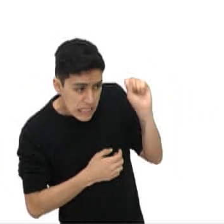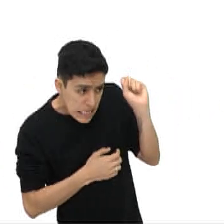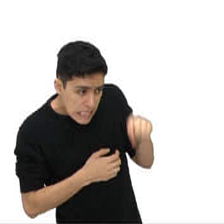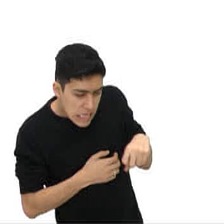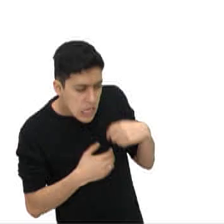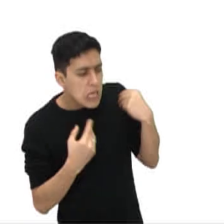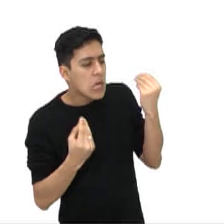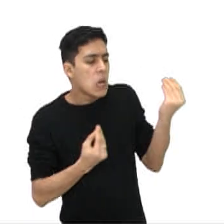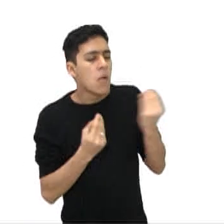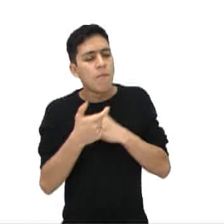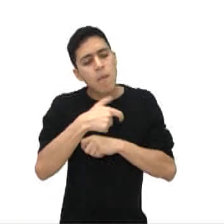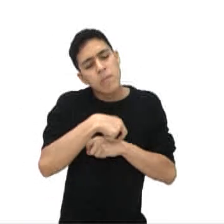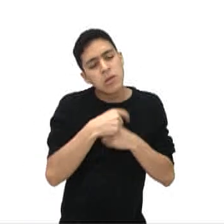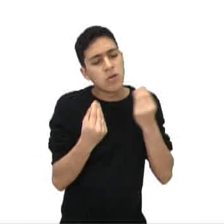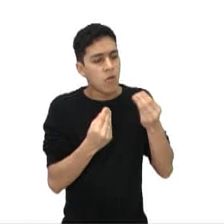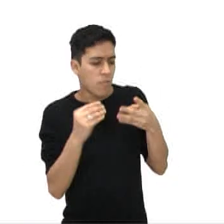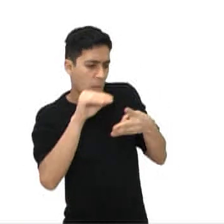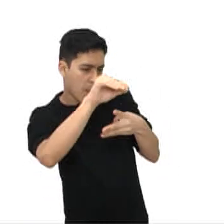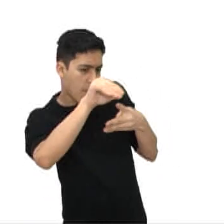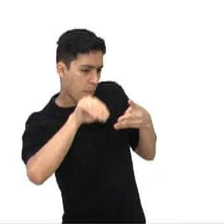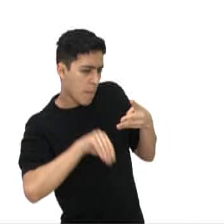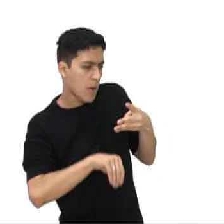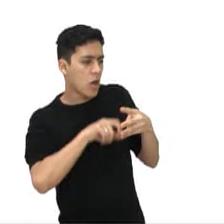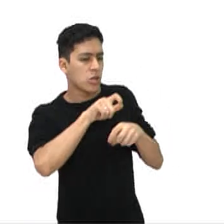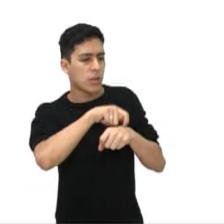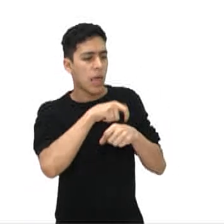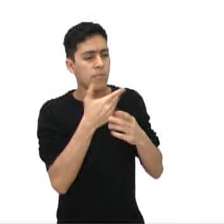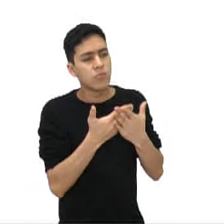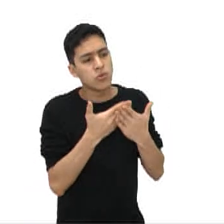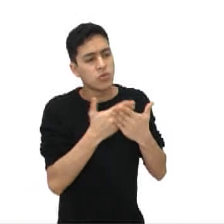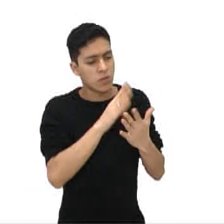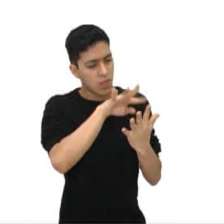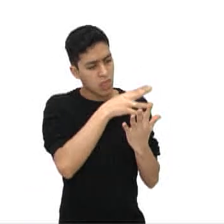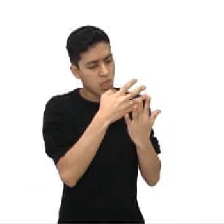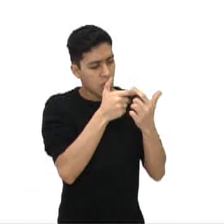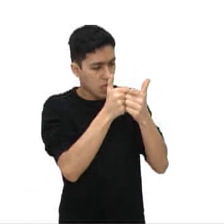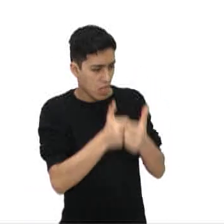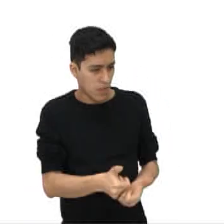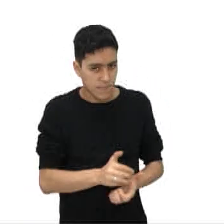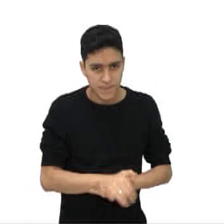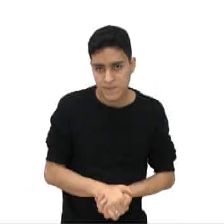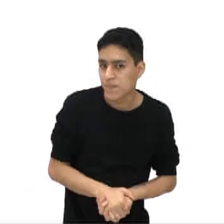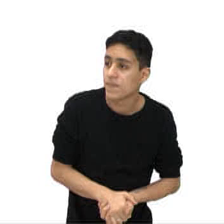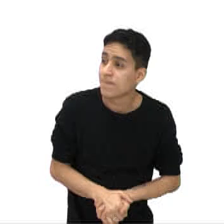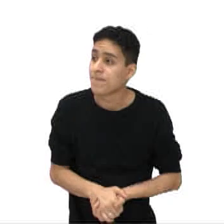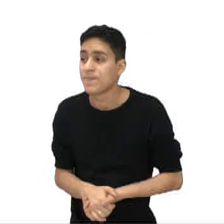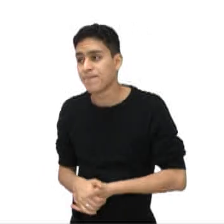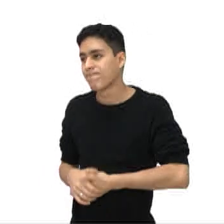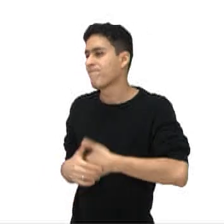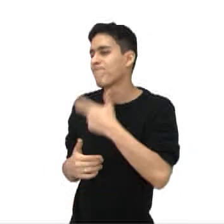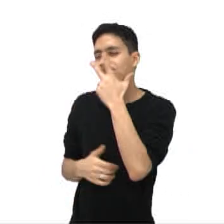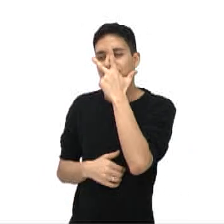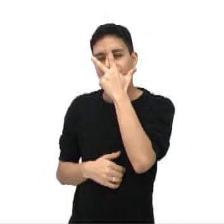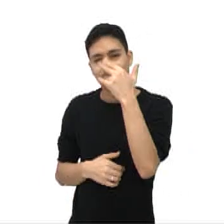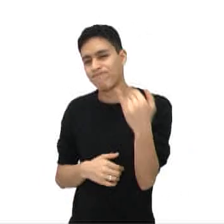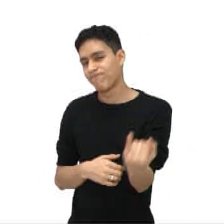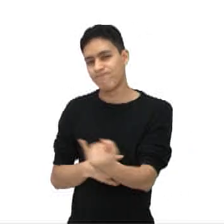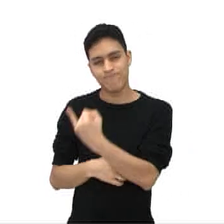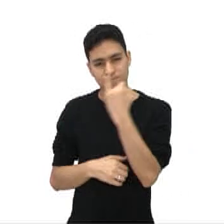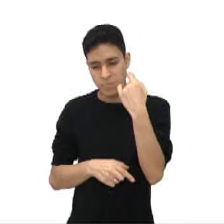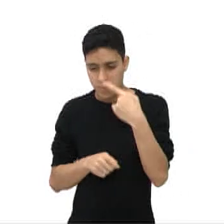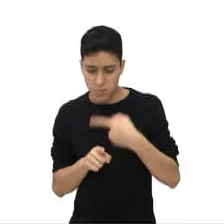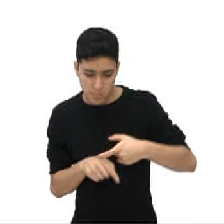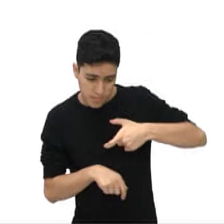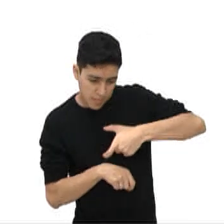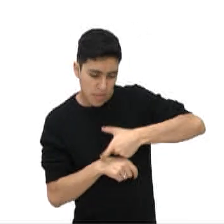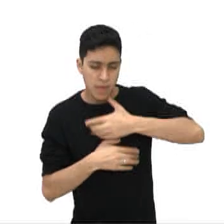momentos e como você os encaixava na sua rotina de estudo? A. Acho fundamental. Afinal, eles